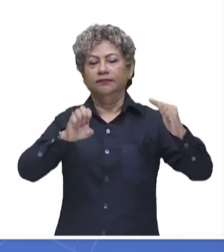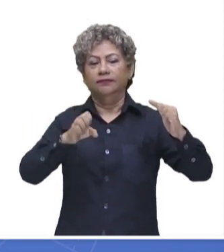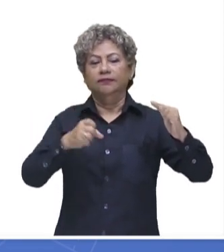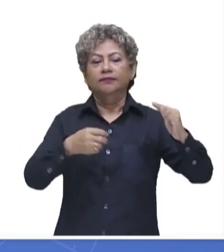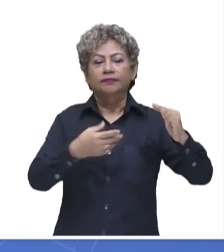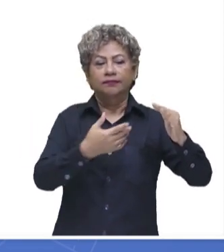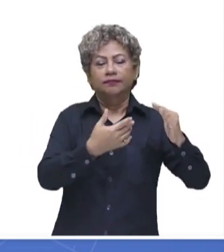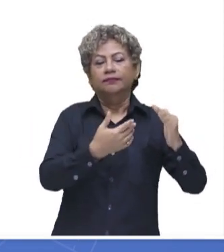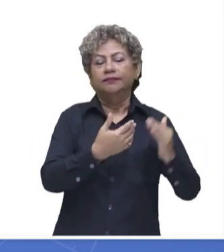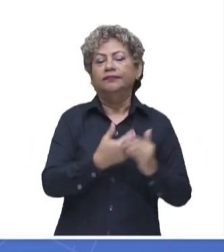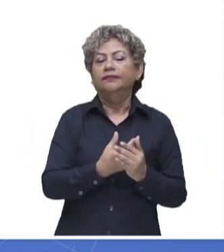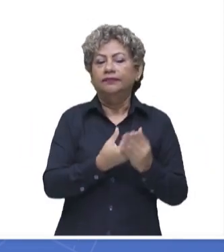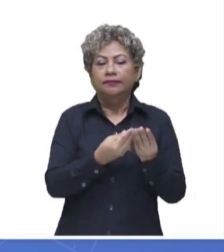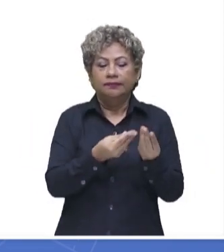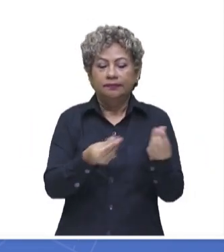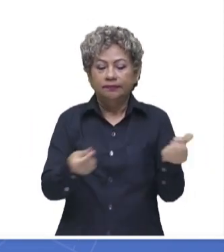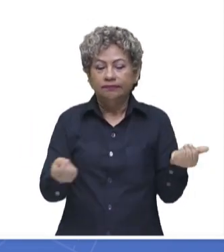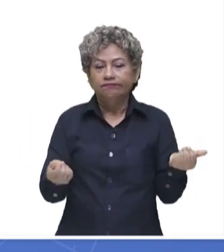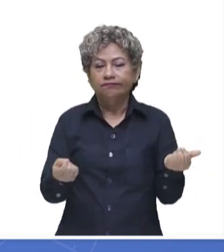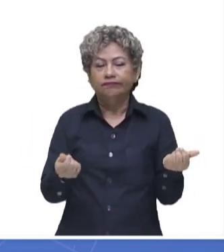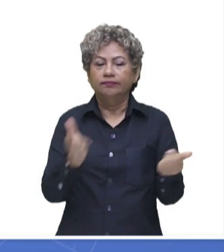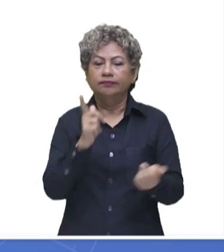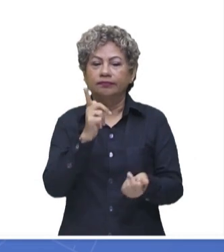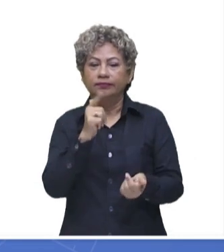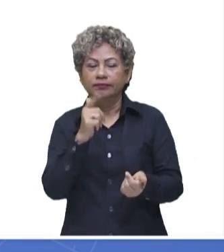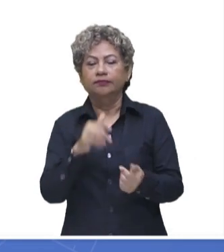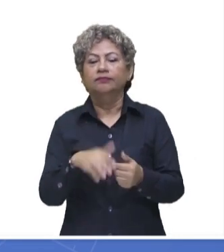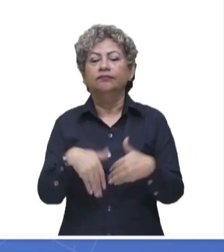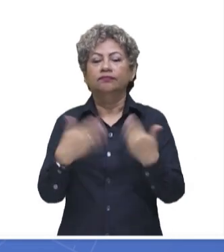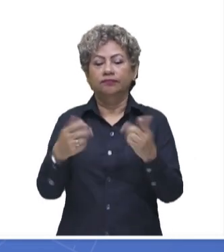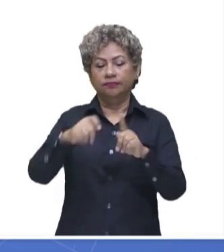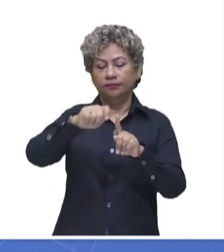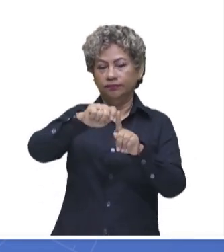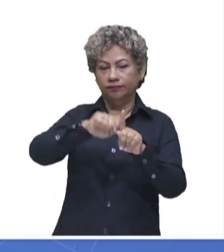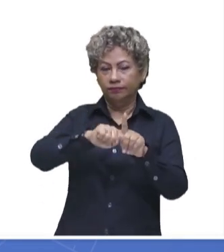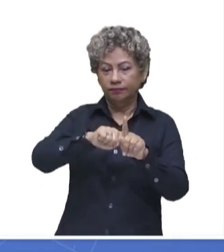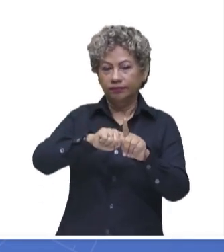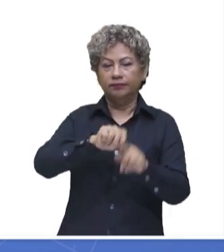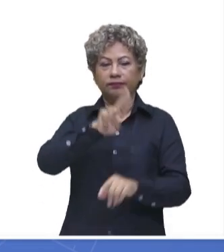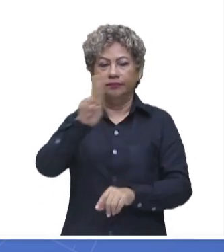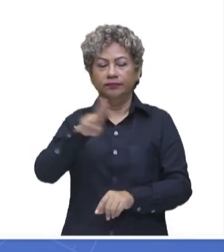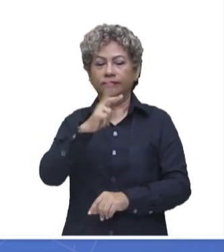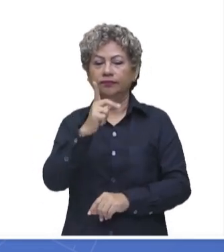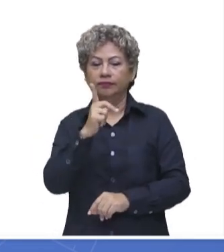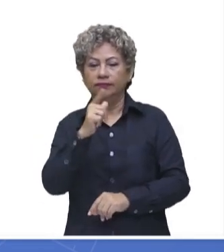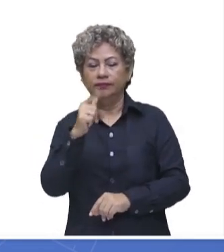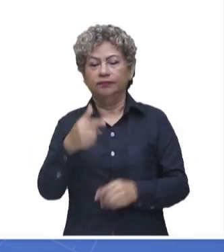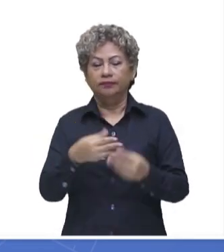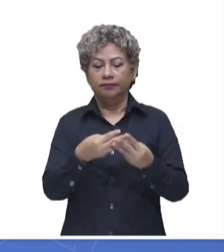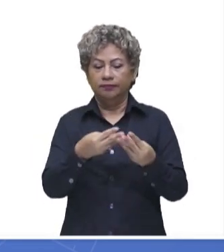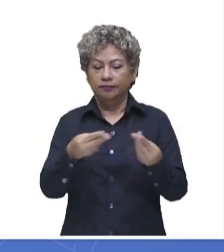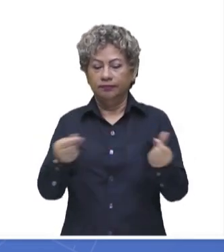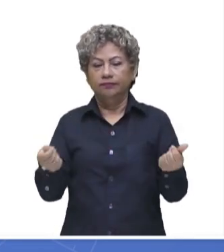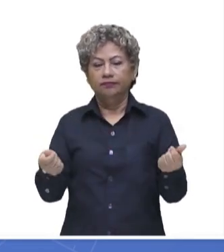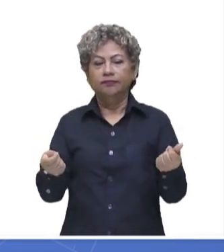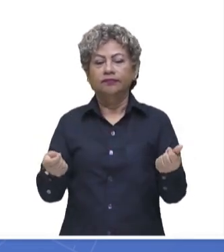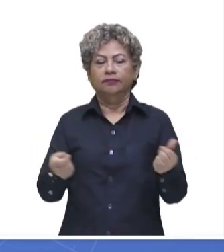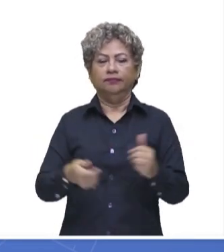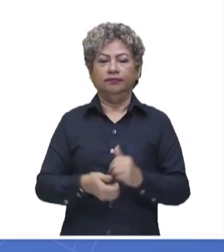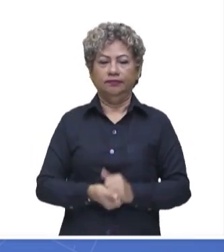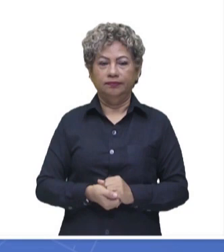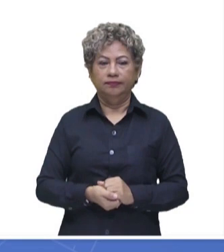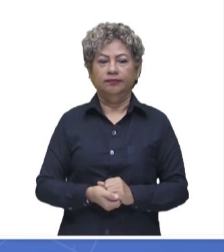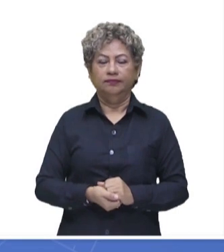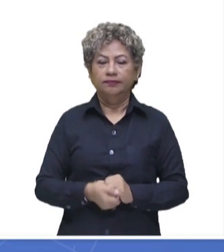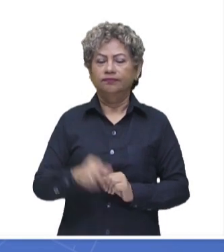a gente tem que responder uma questão simples. Em qual desses meses o consumo de água da casa dele, do José, foi